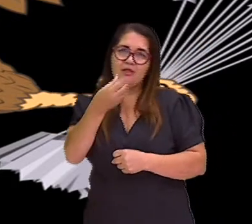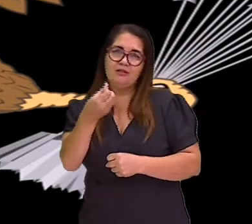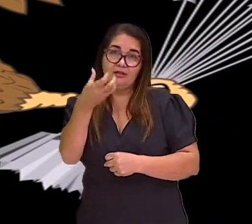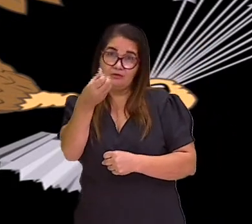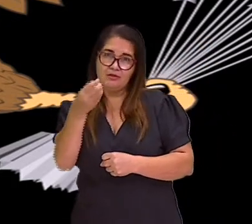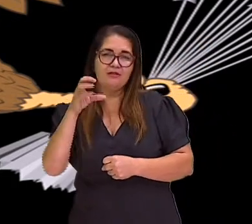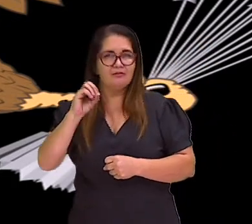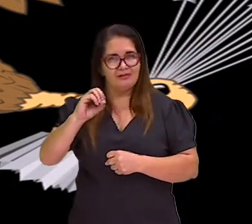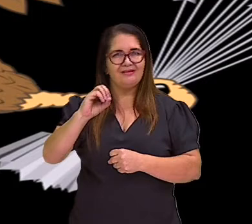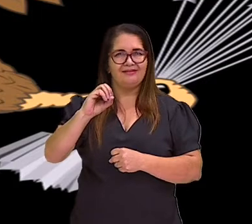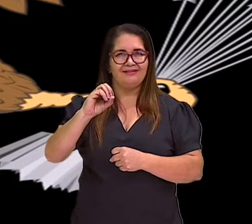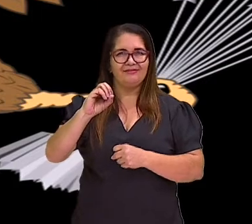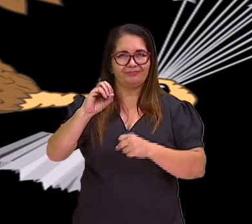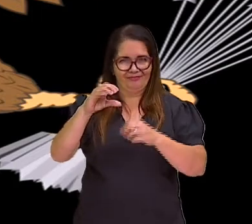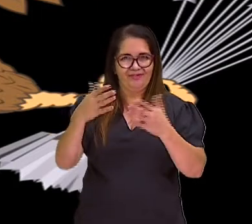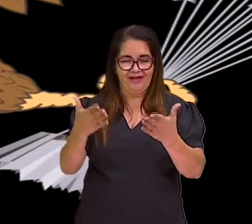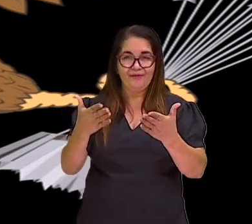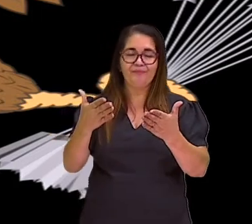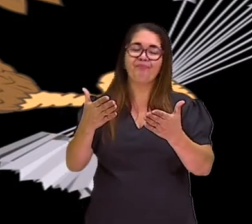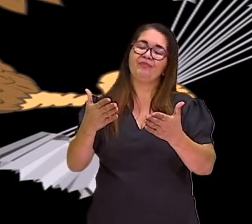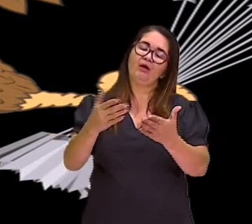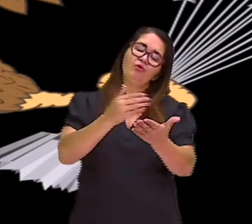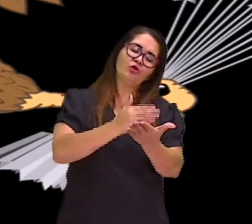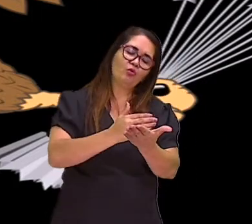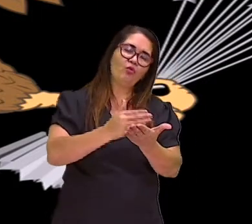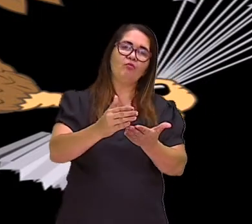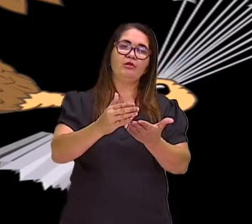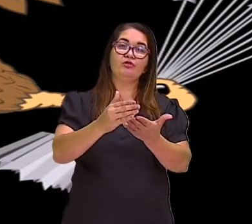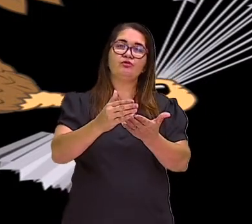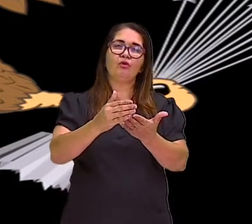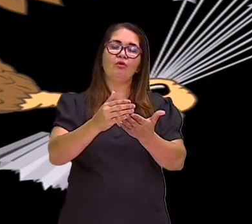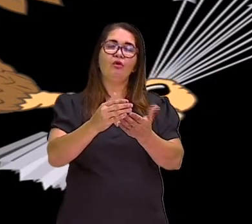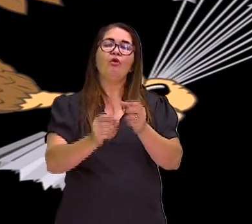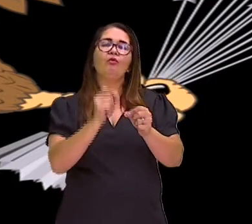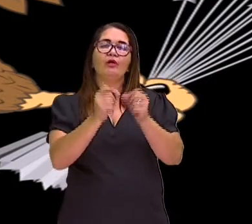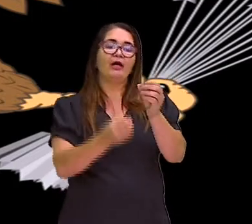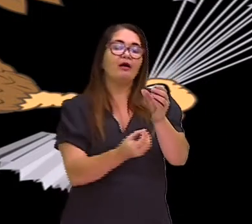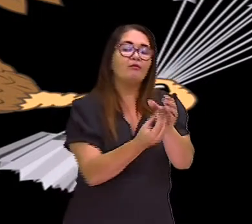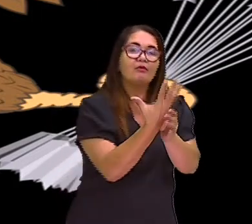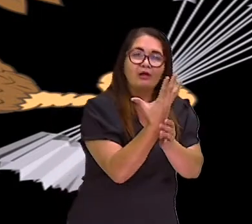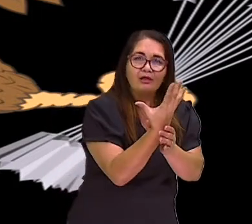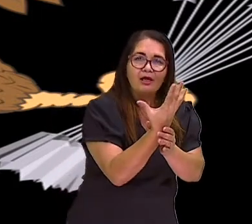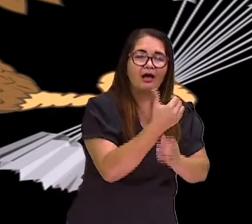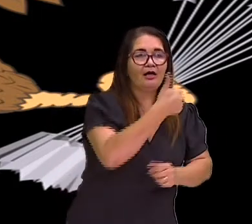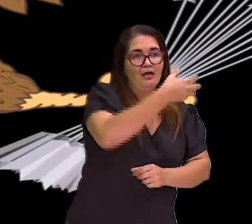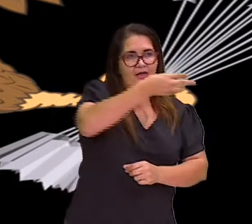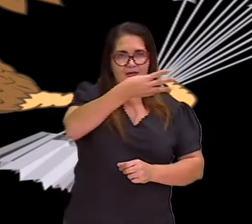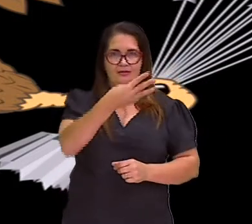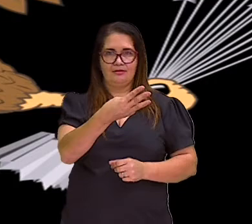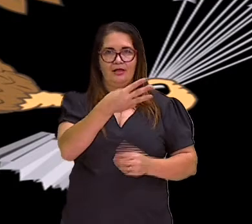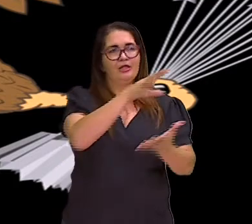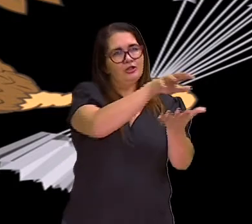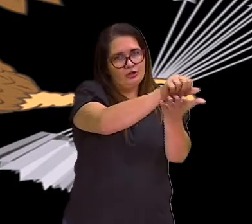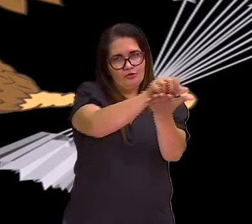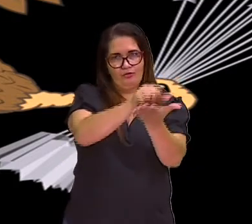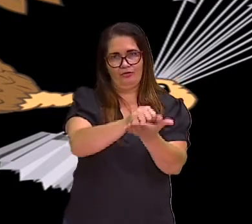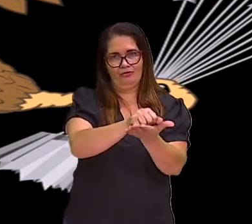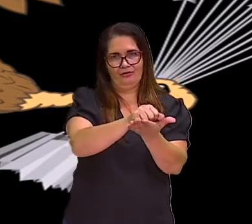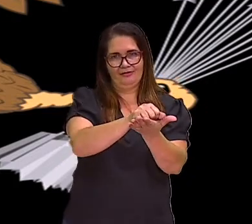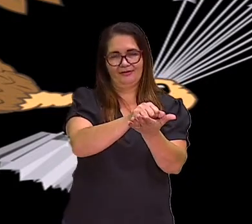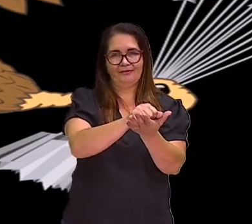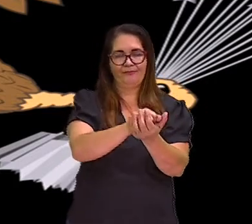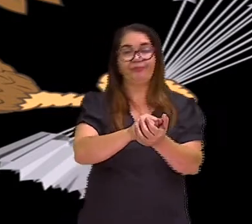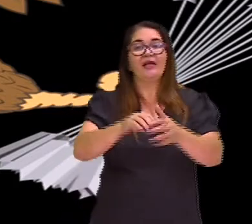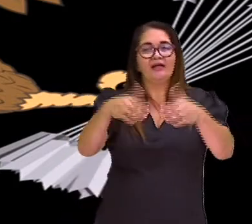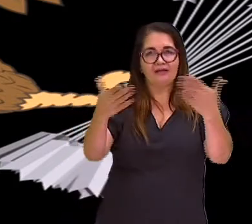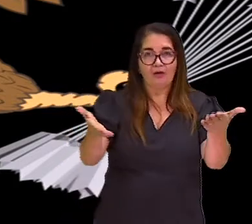então, as futuras 13 colônias. Então, nessa aula nós vimos o